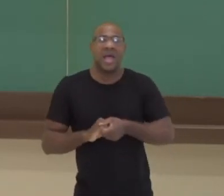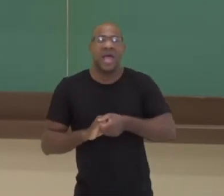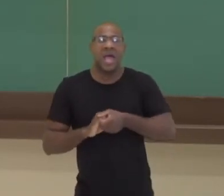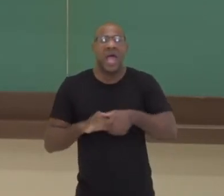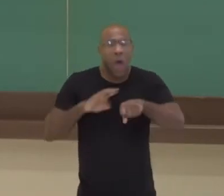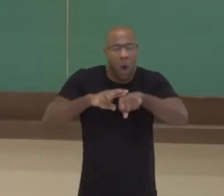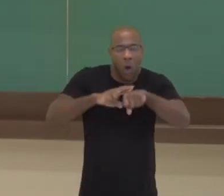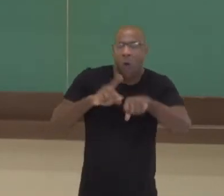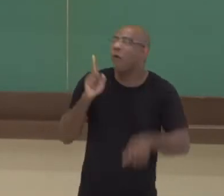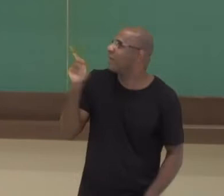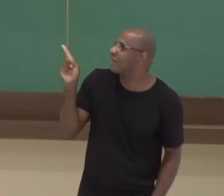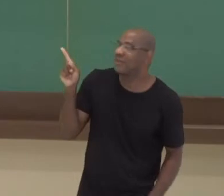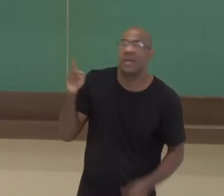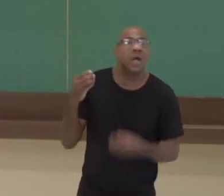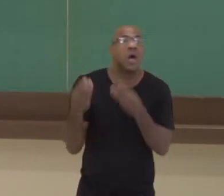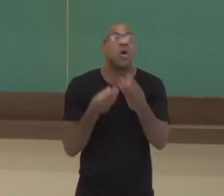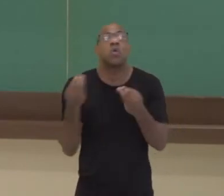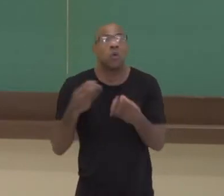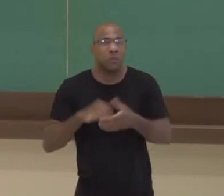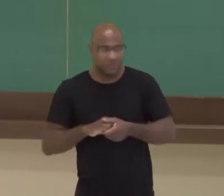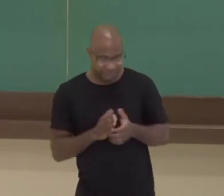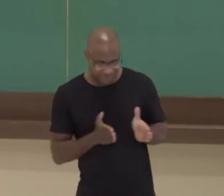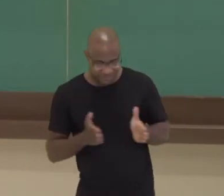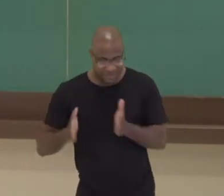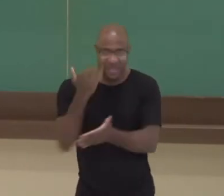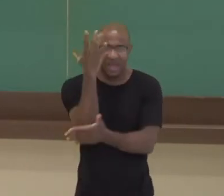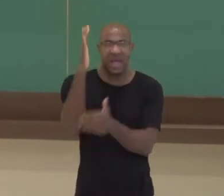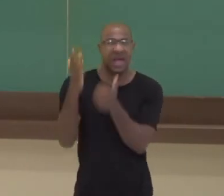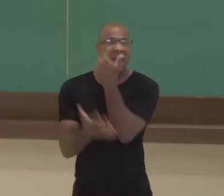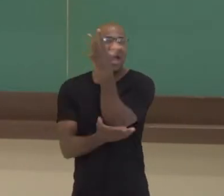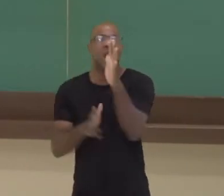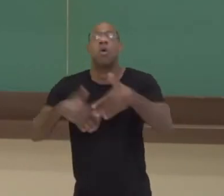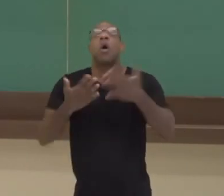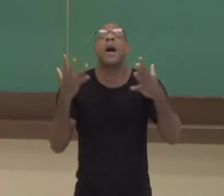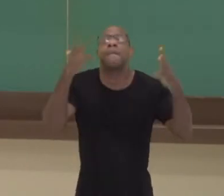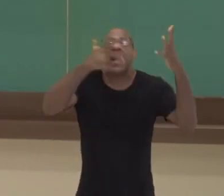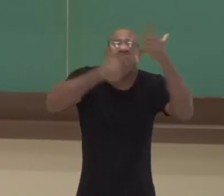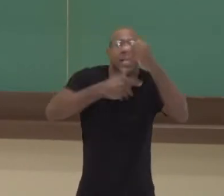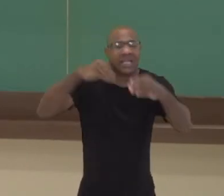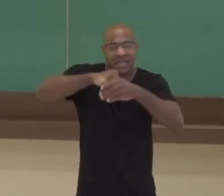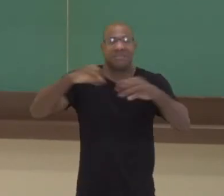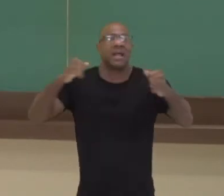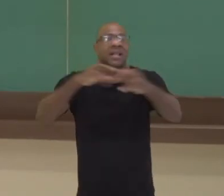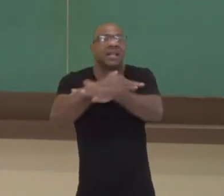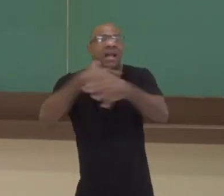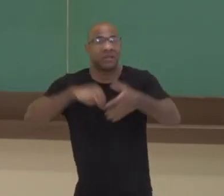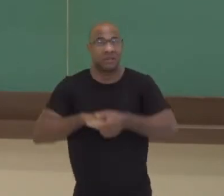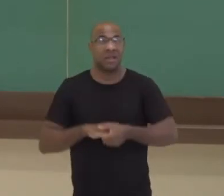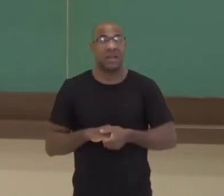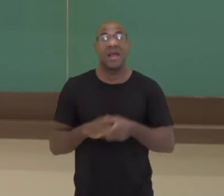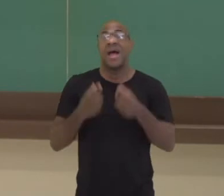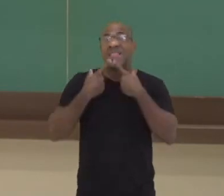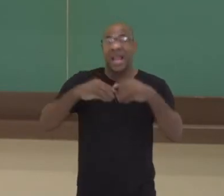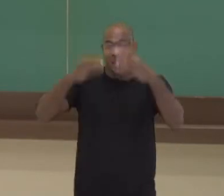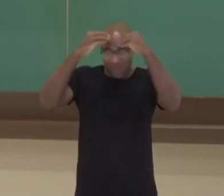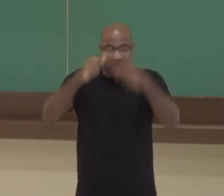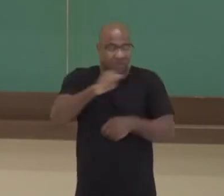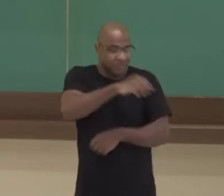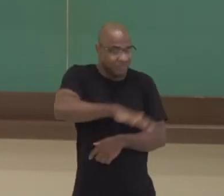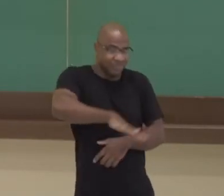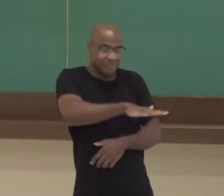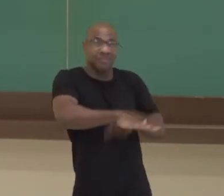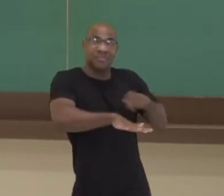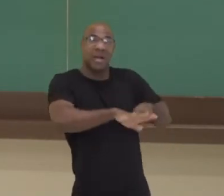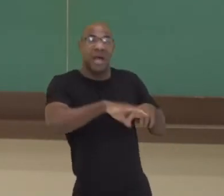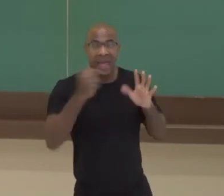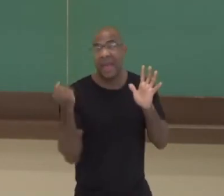como eles traçaram a cidade, qual é a beleza, né, da linguagem regional, né, uma das